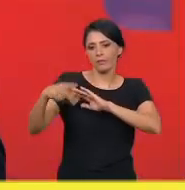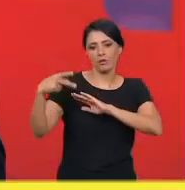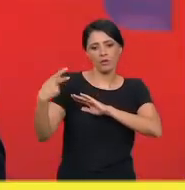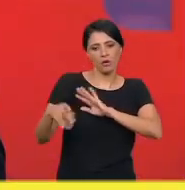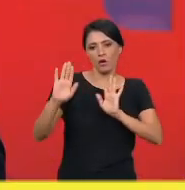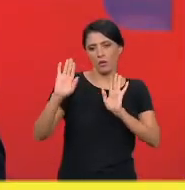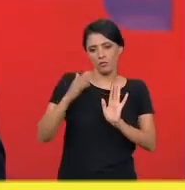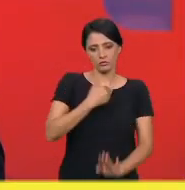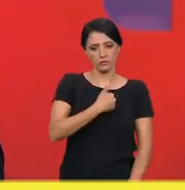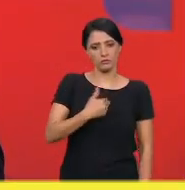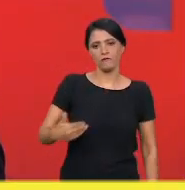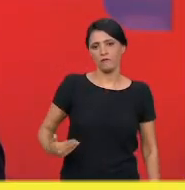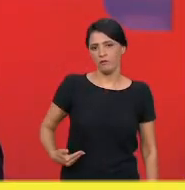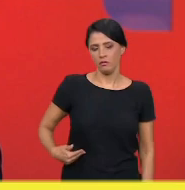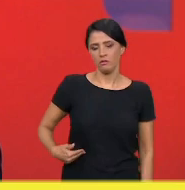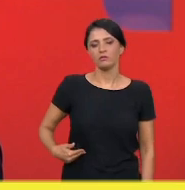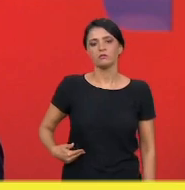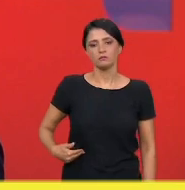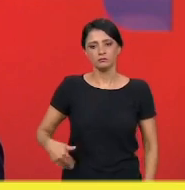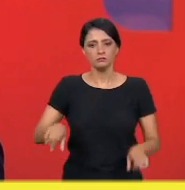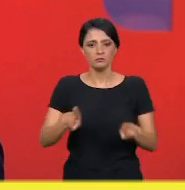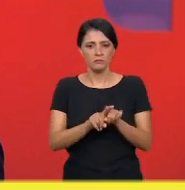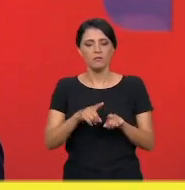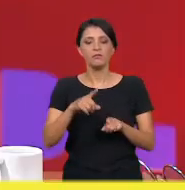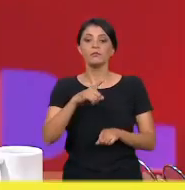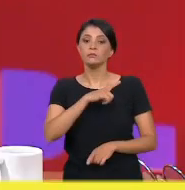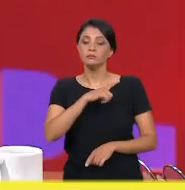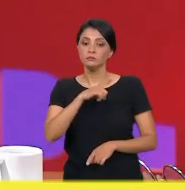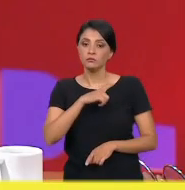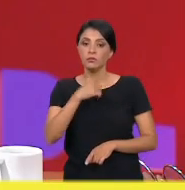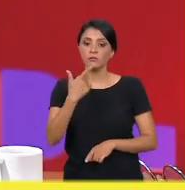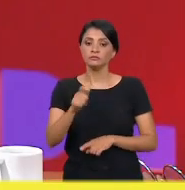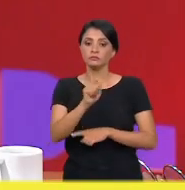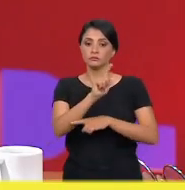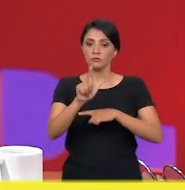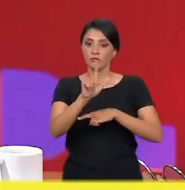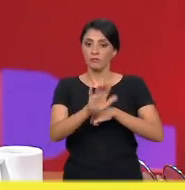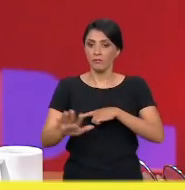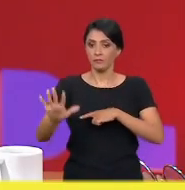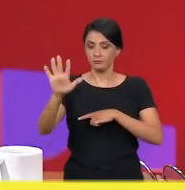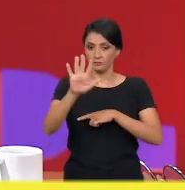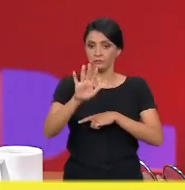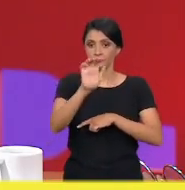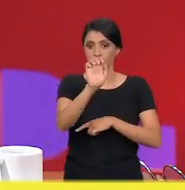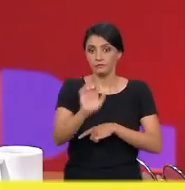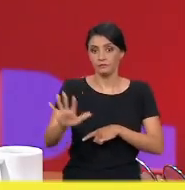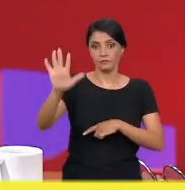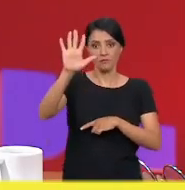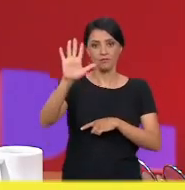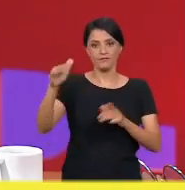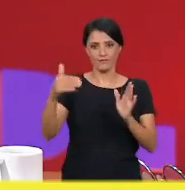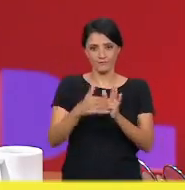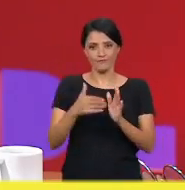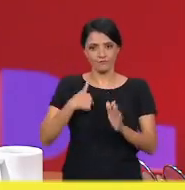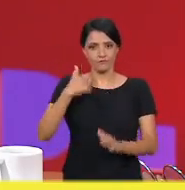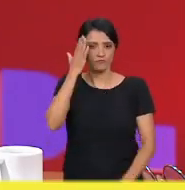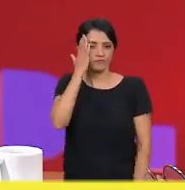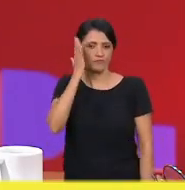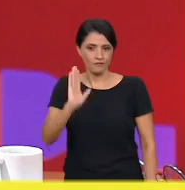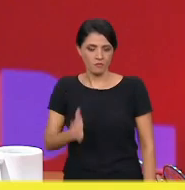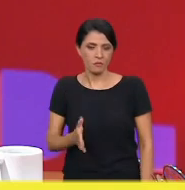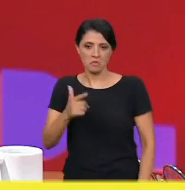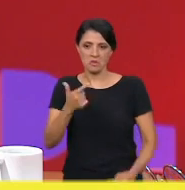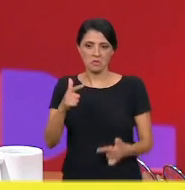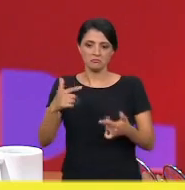né, governamental. Estatal, E também tem a Agência Espacial Europeia, que até onde eu sei não